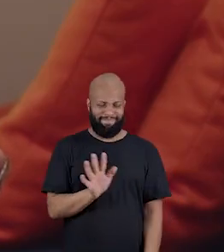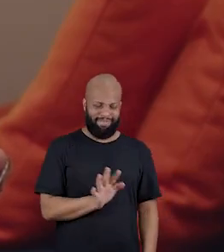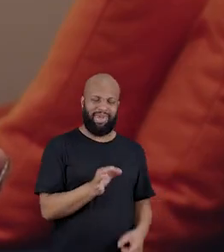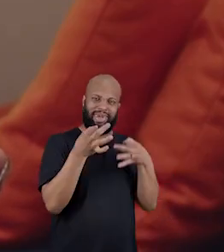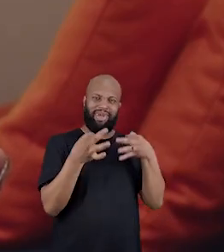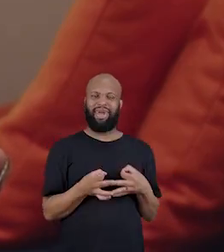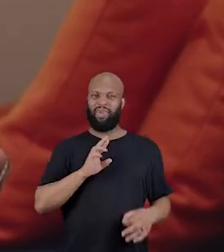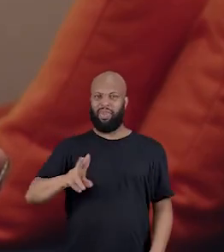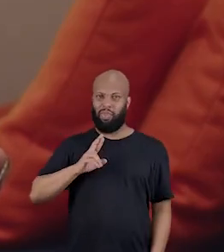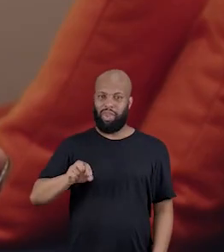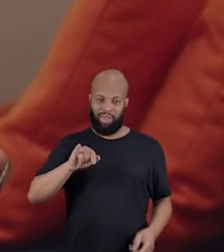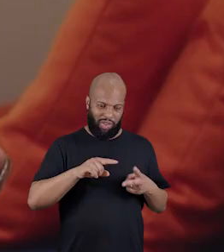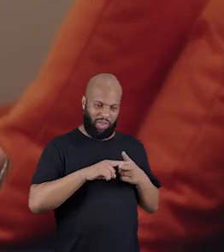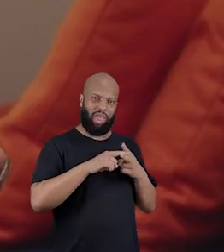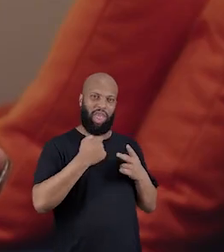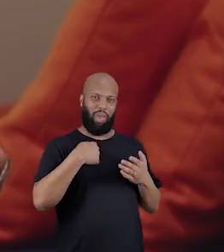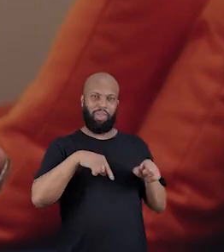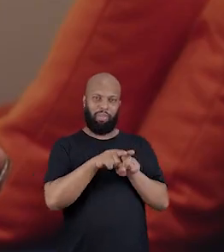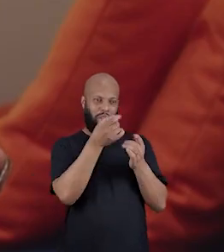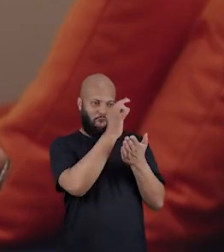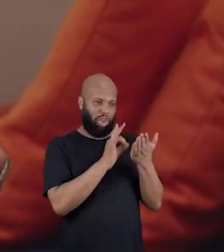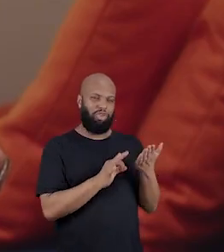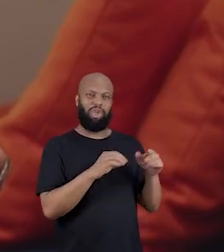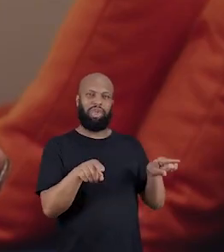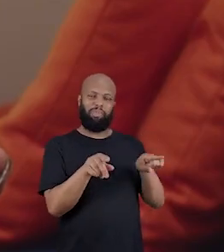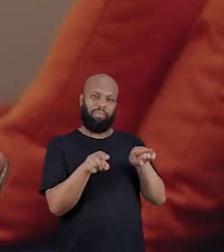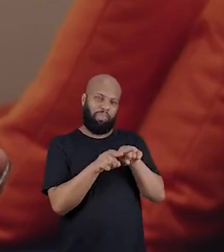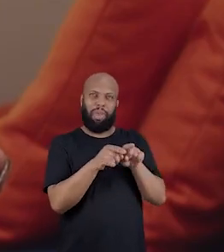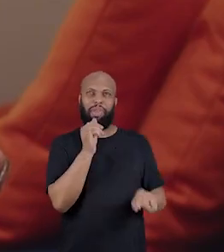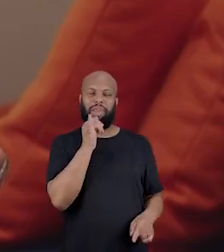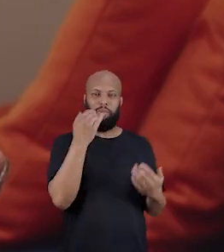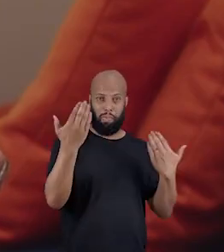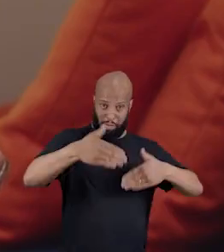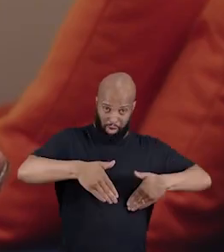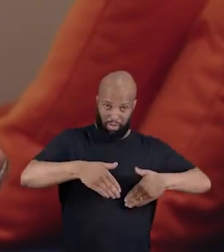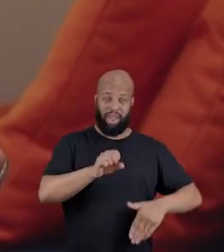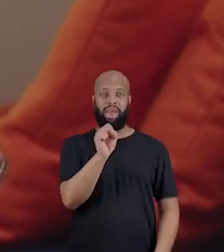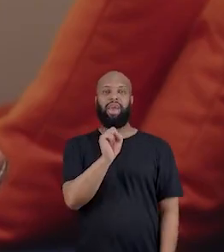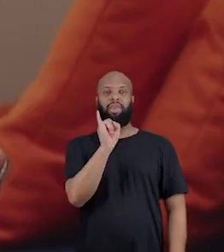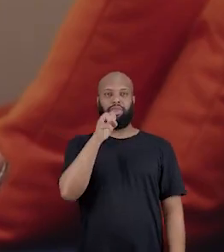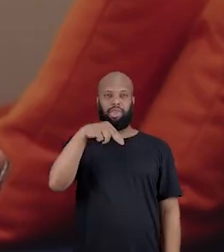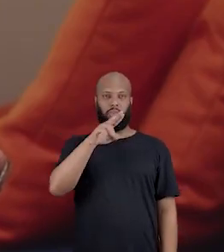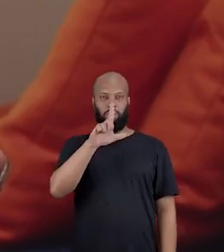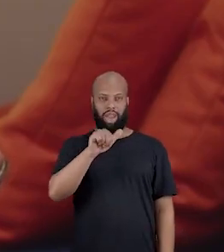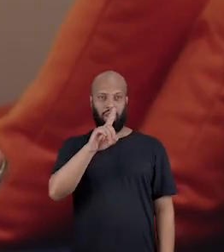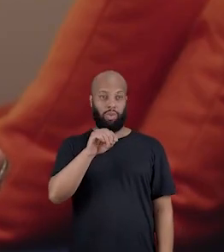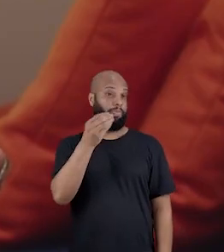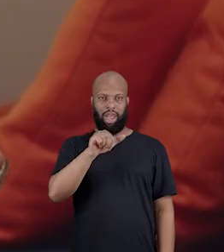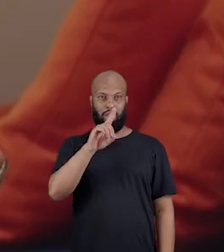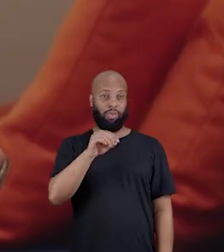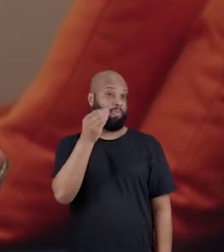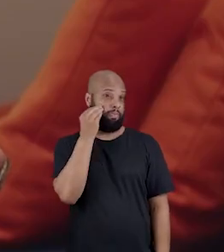isso daqui, nossa, não tá certo. Lembra quando a gente corrigia a prova, assim, eu não sei se nos simulados que você vai fazendo, simulado,